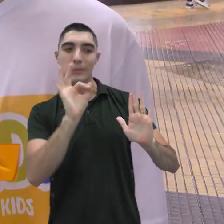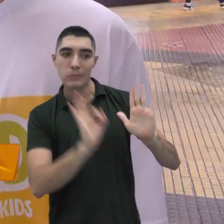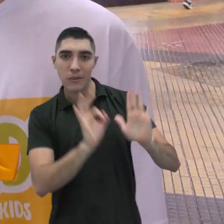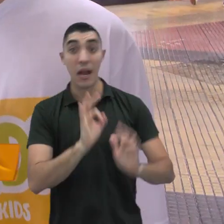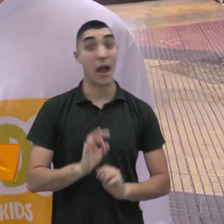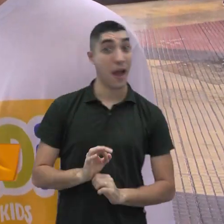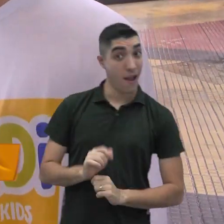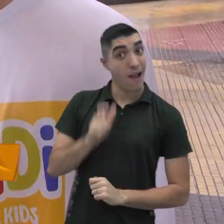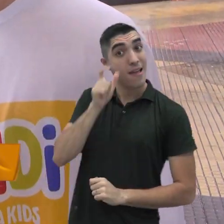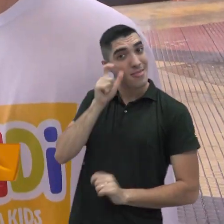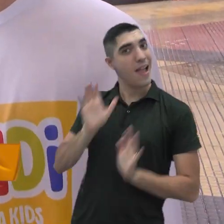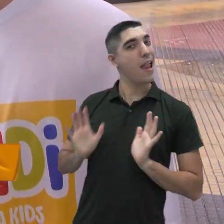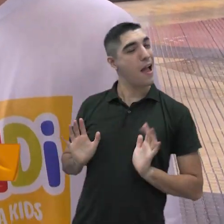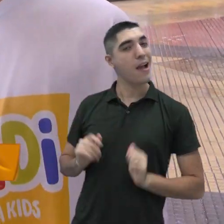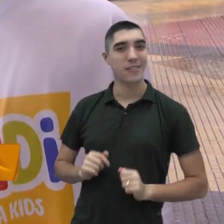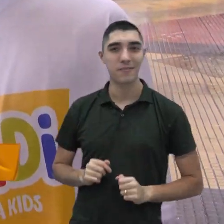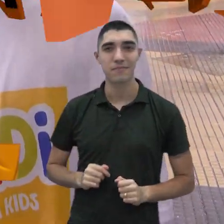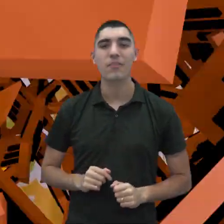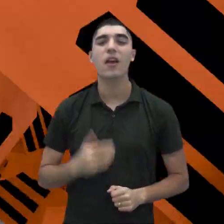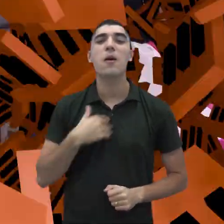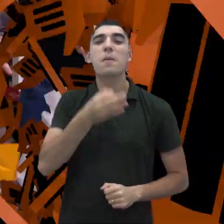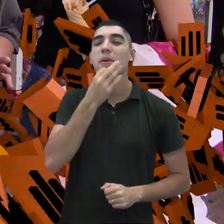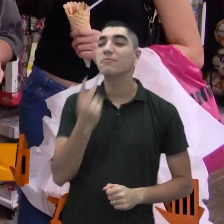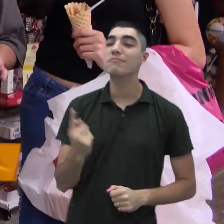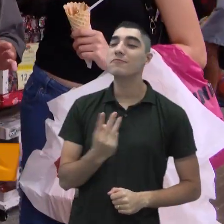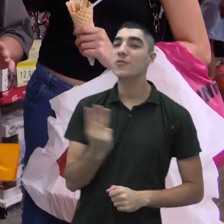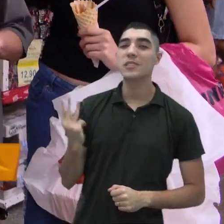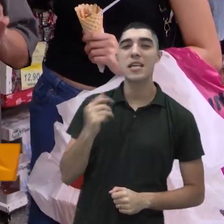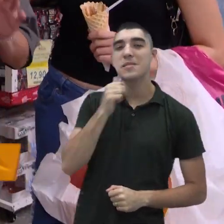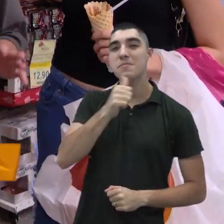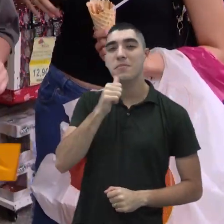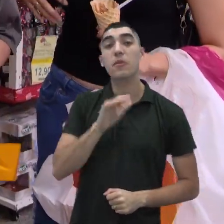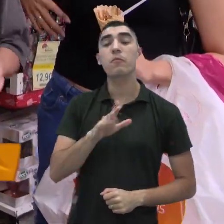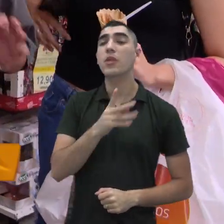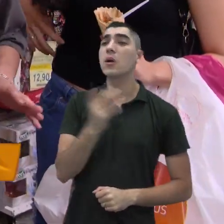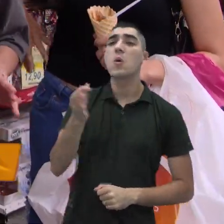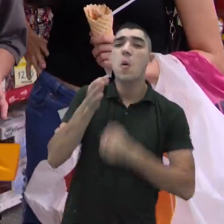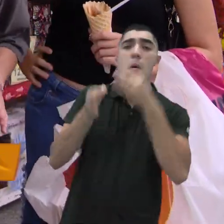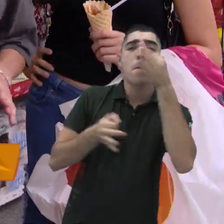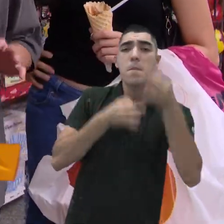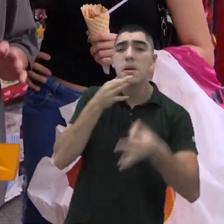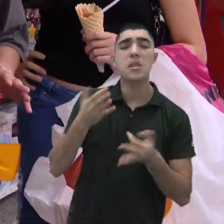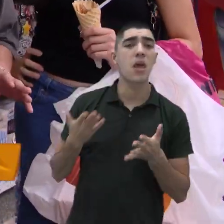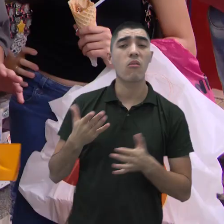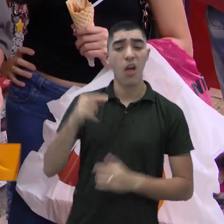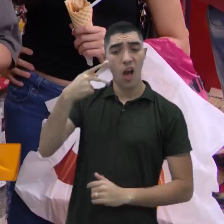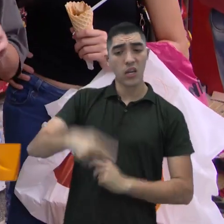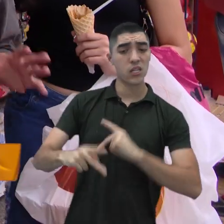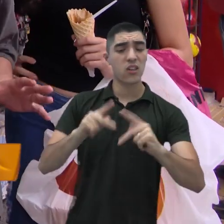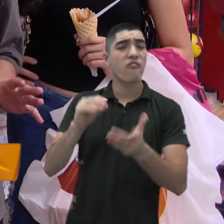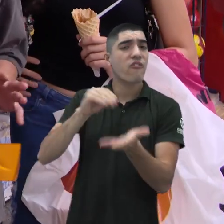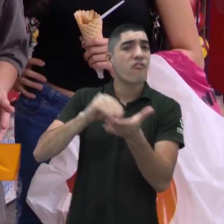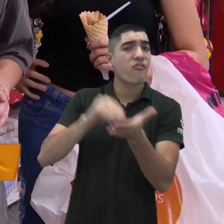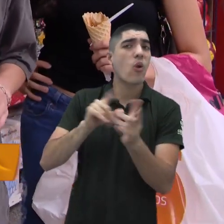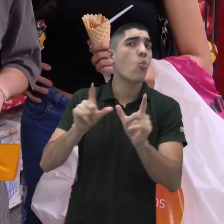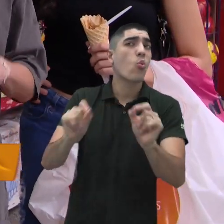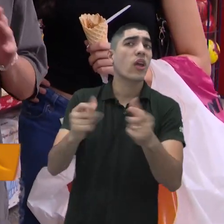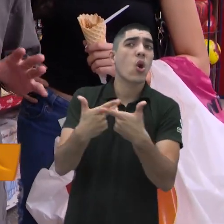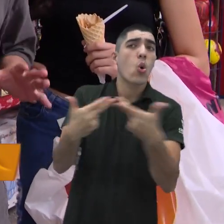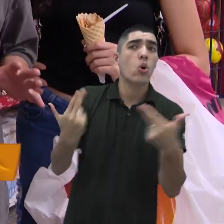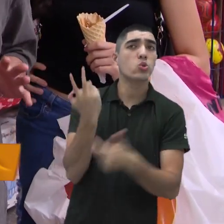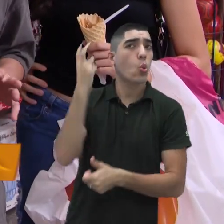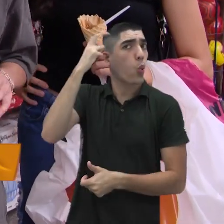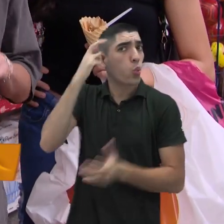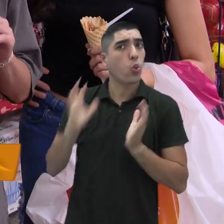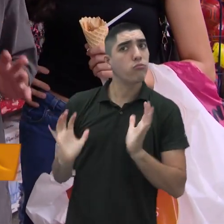projeto? Pô, interessante, hein? Interessante. Meninas, quero saber o seguinte, o que vocês acham que está faltando de cultura aqui na nossa cidade?